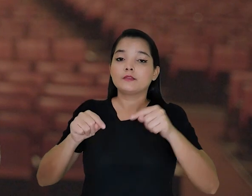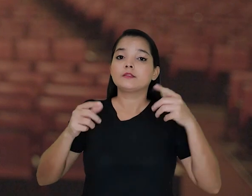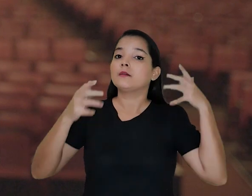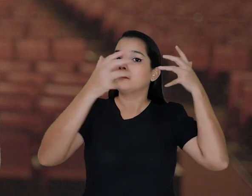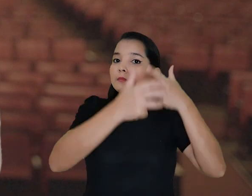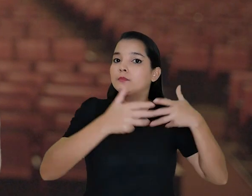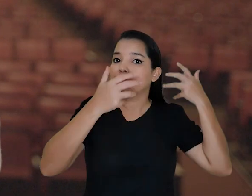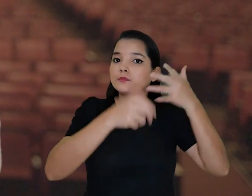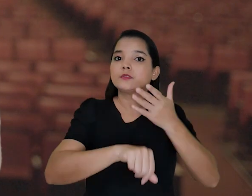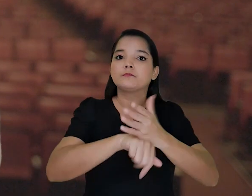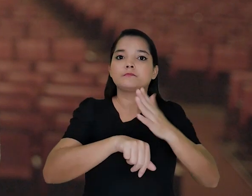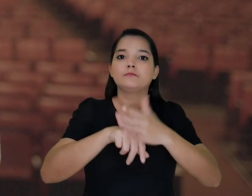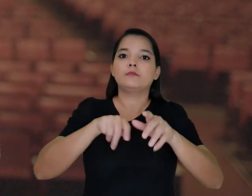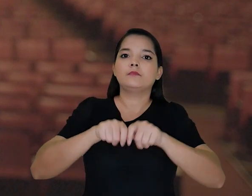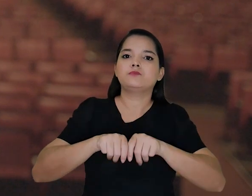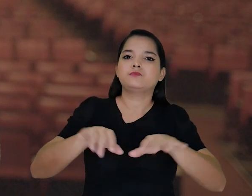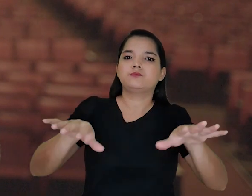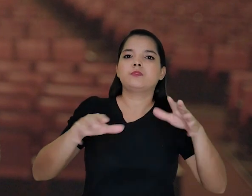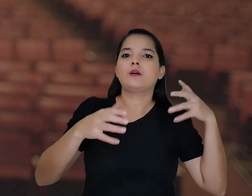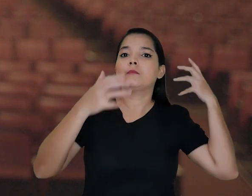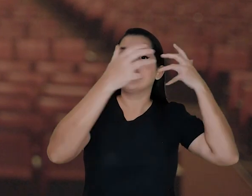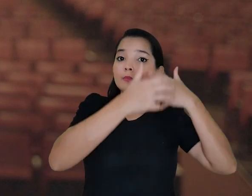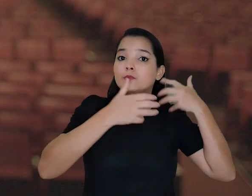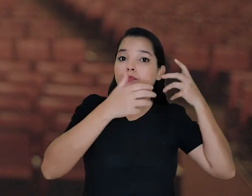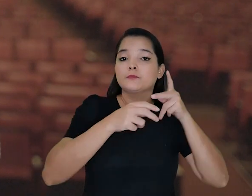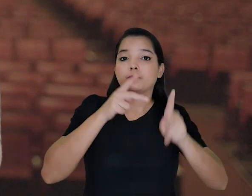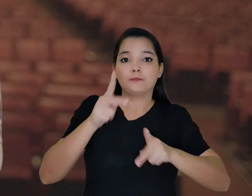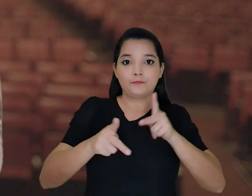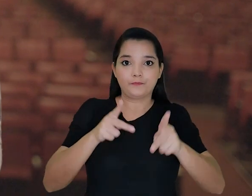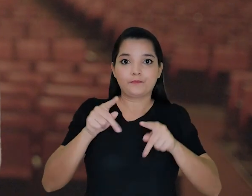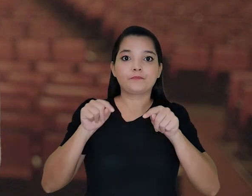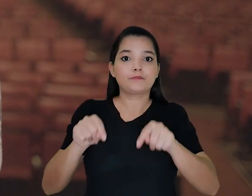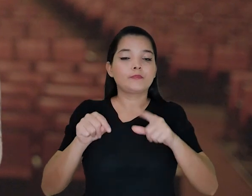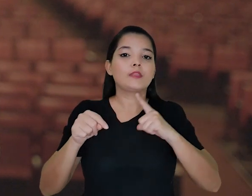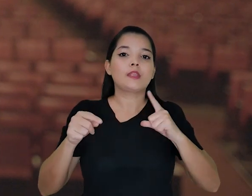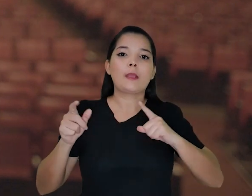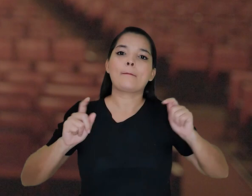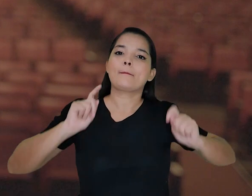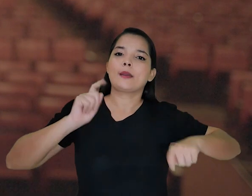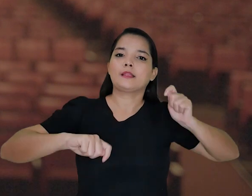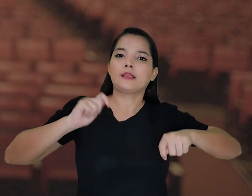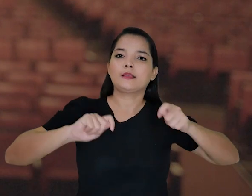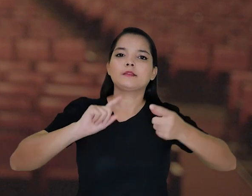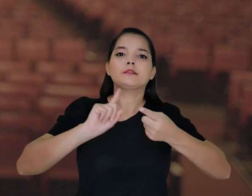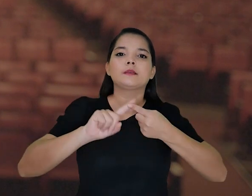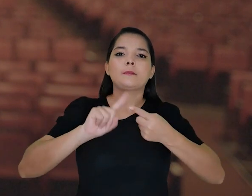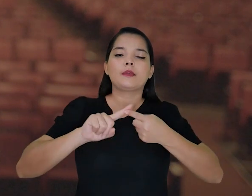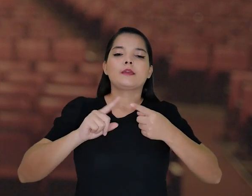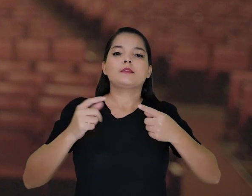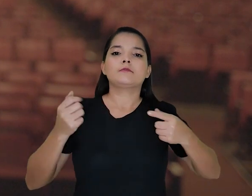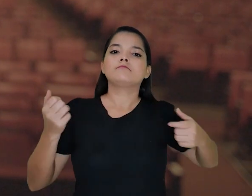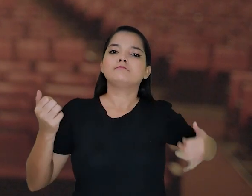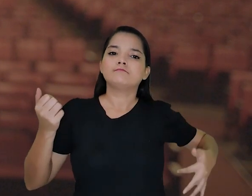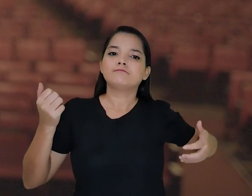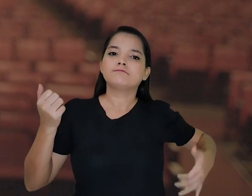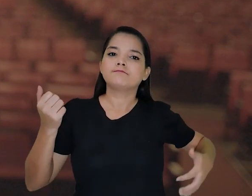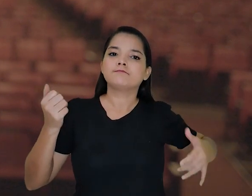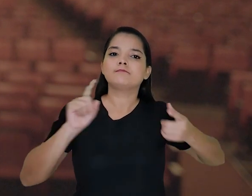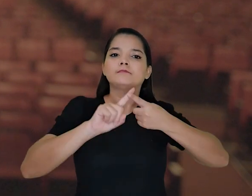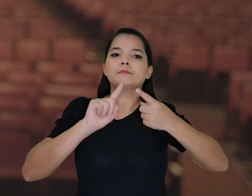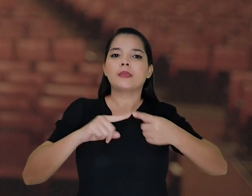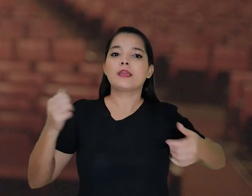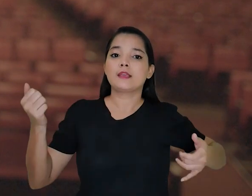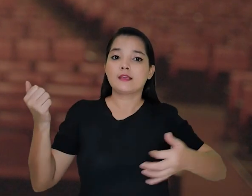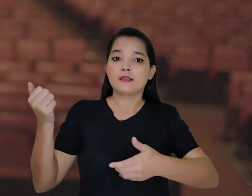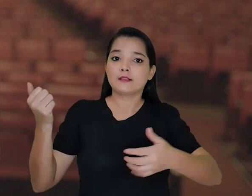ã Popular que é composta por bateria baixo elétrico guitarra e